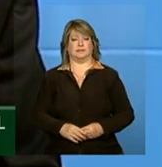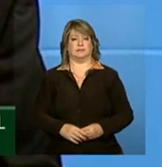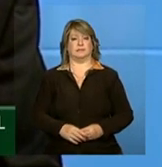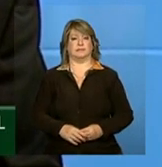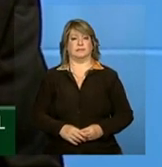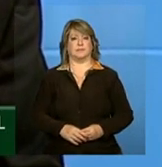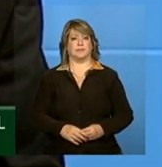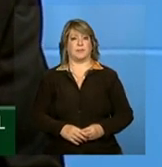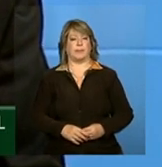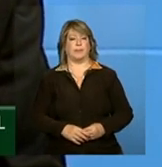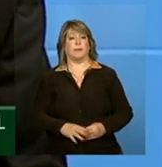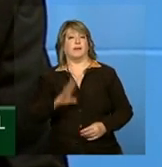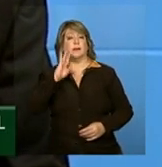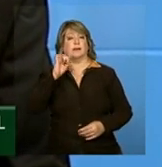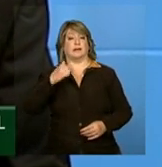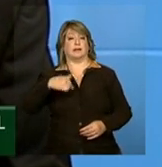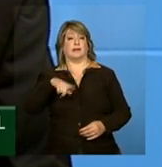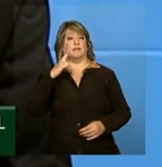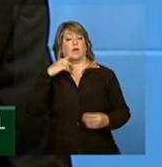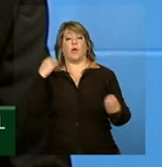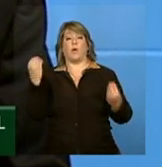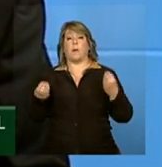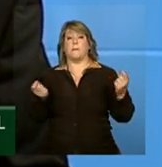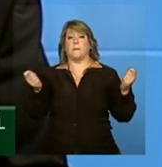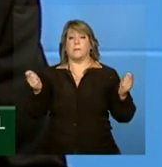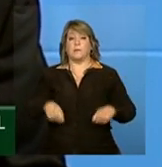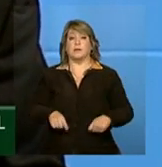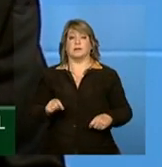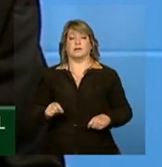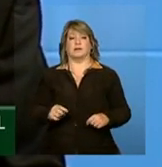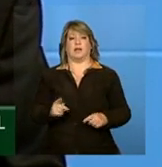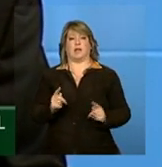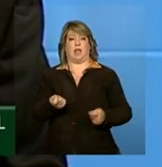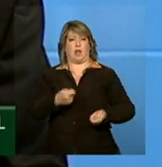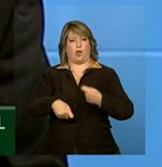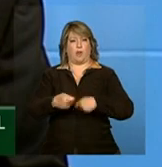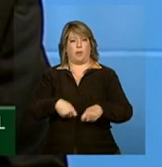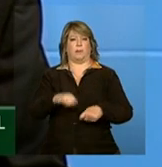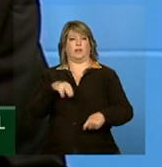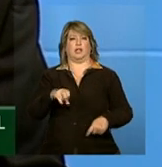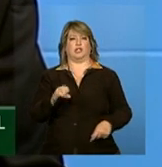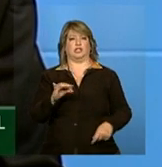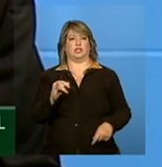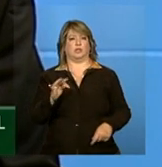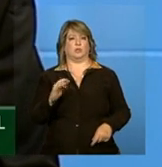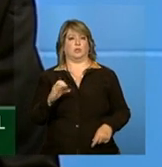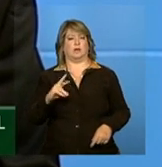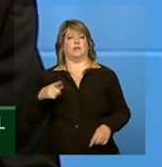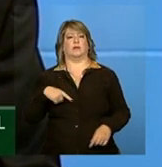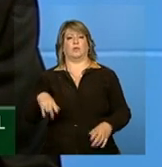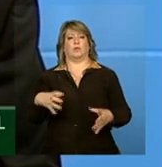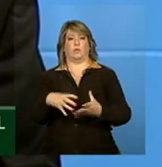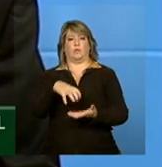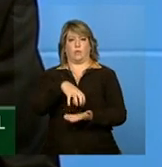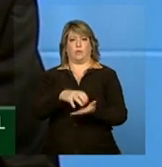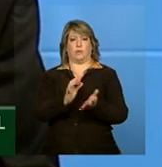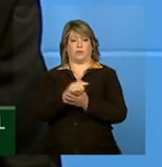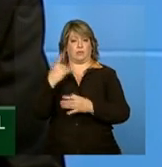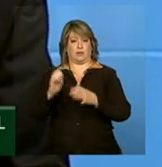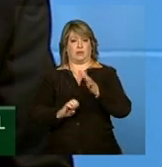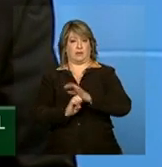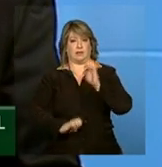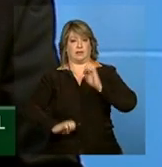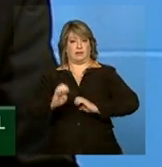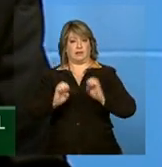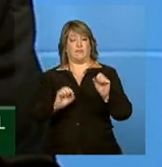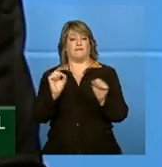Devido às possíveis repercussões sobre o desenvolvimento social, econômico e institucional das comunidades nas quais as empresas desenvolvem